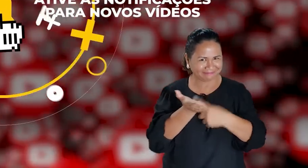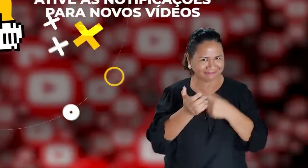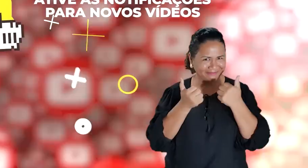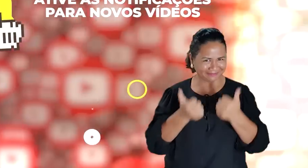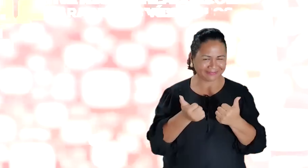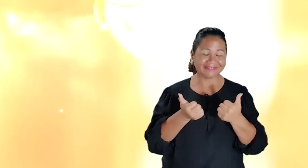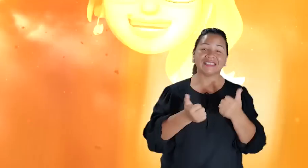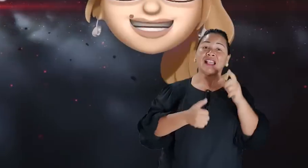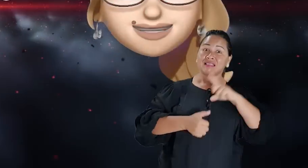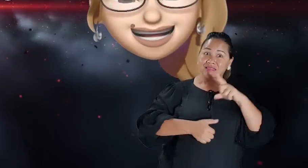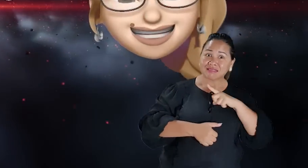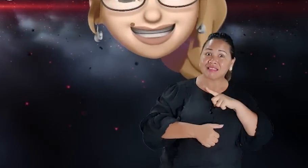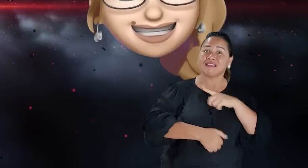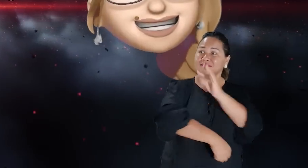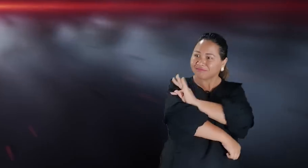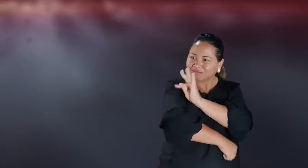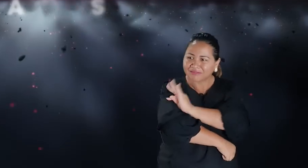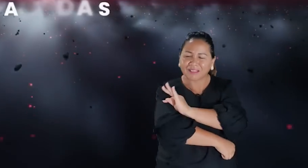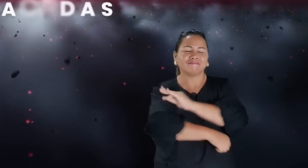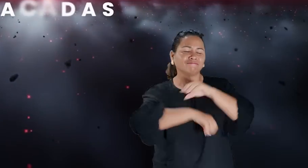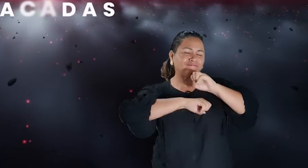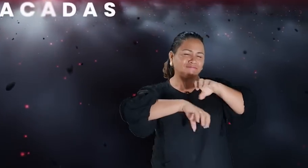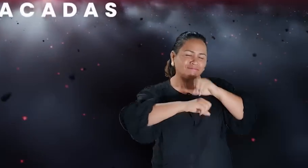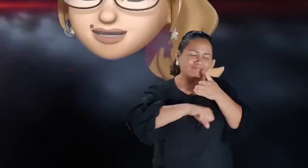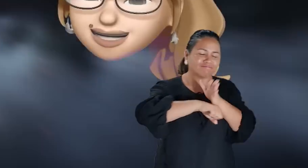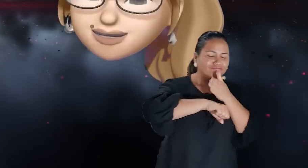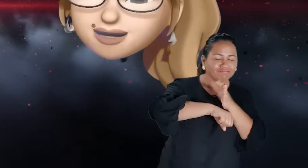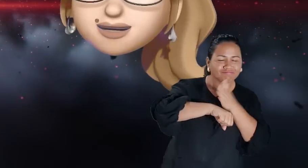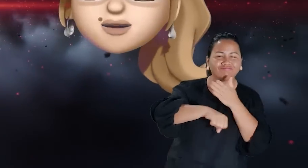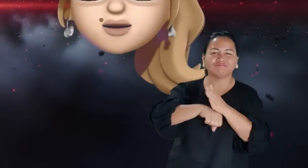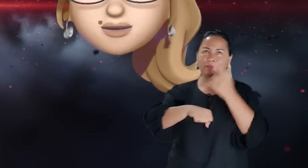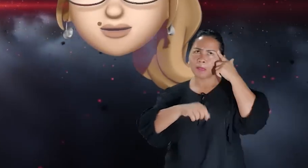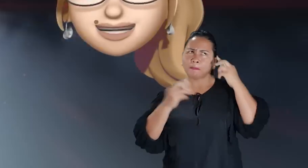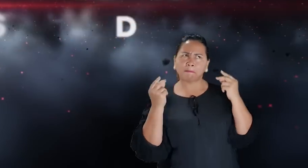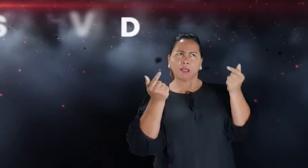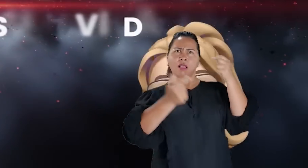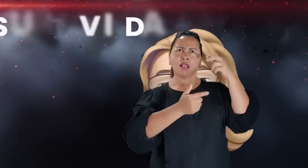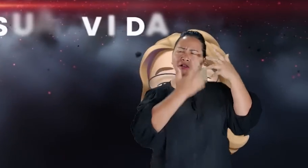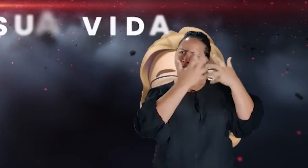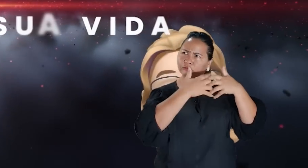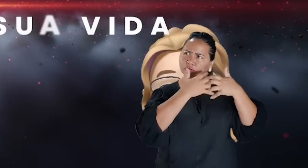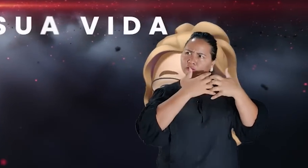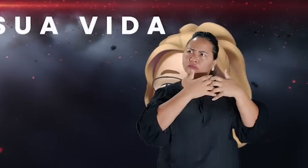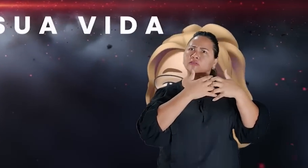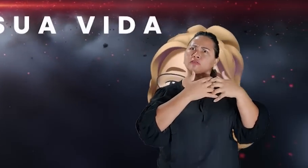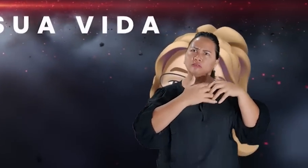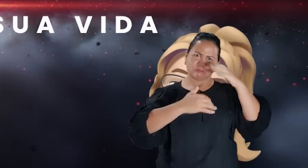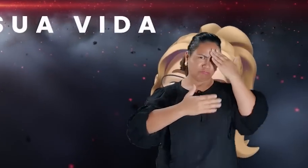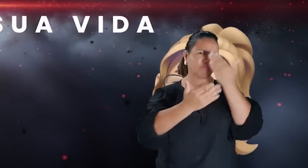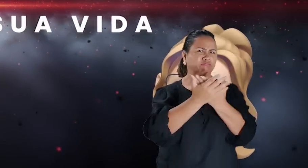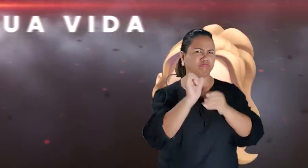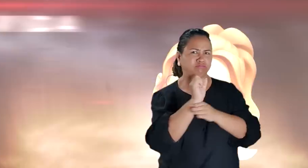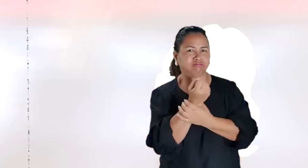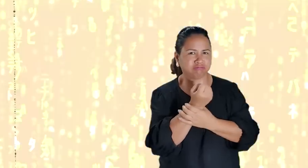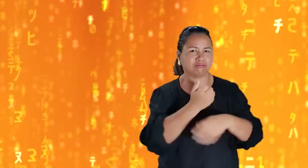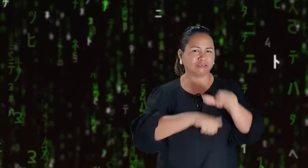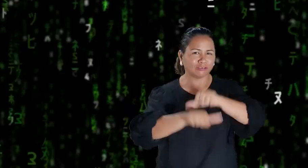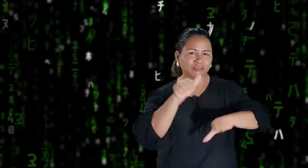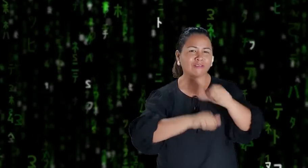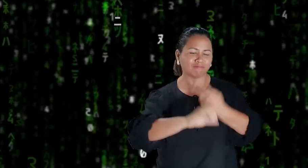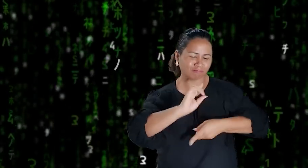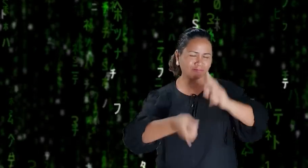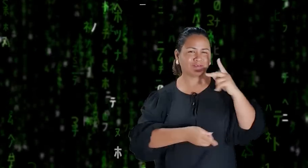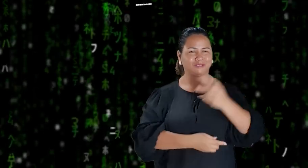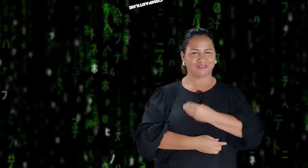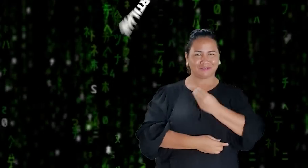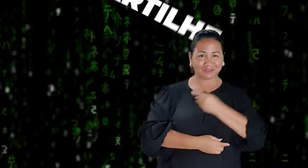para você, combinado? São técnicas, grandes sacadas e reflexões que com certeza vão mudar o rumo da sua vida. E se